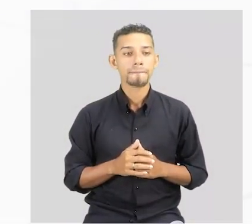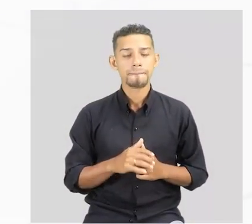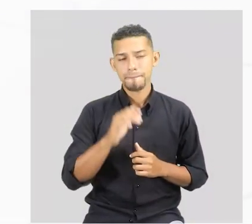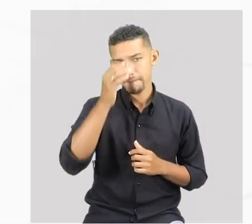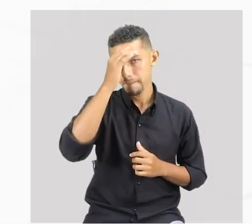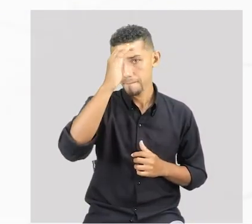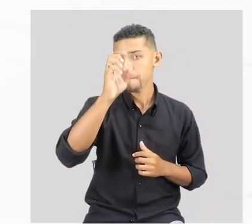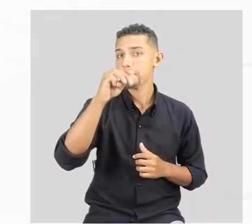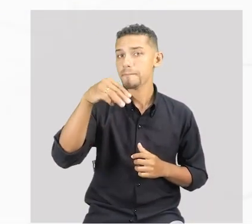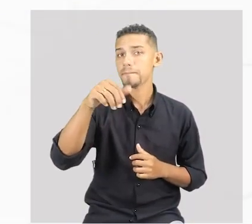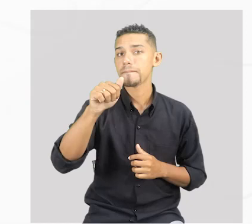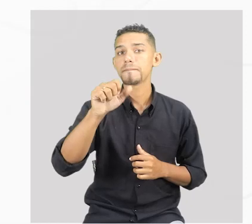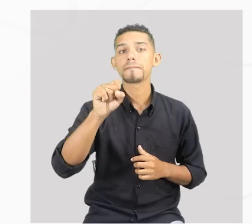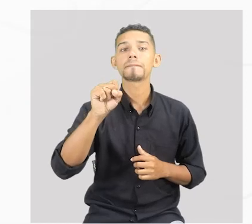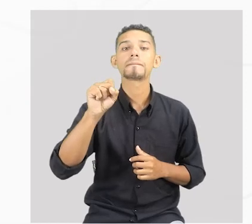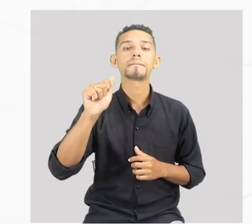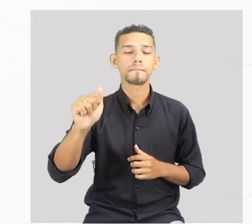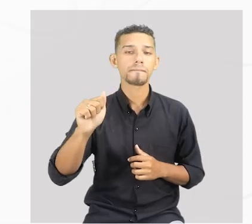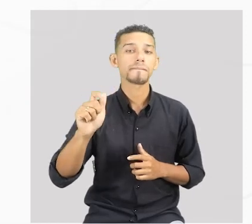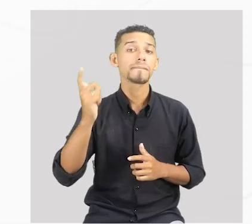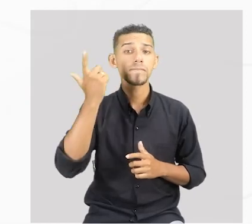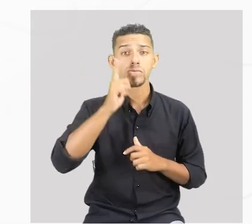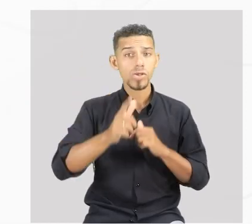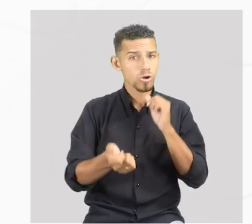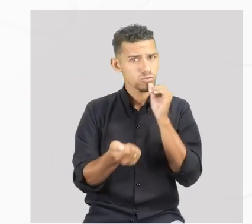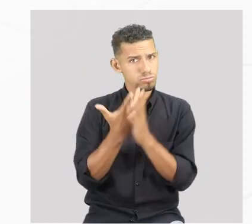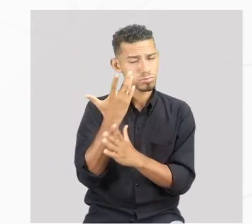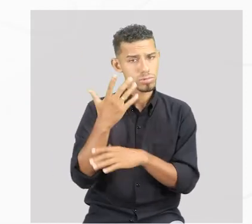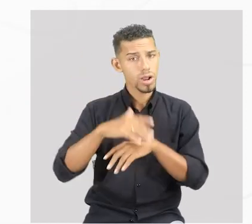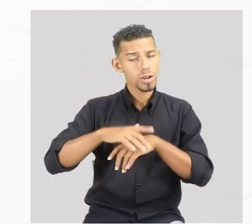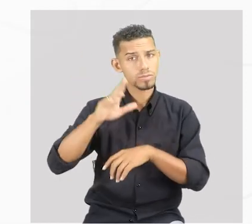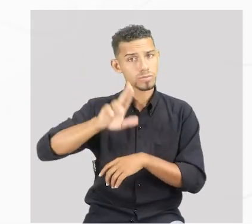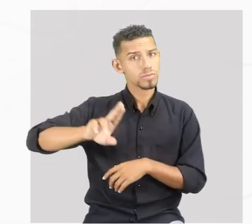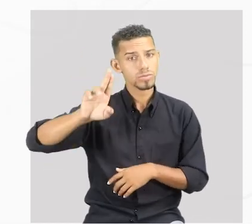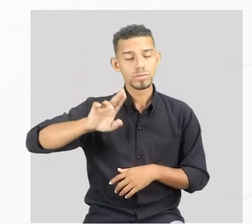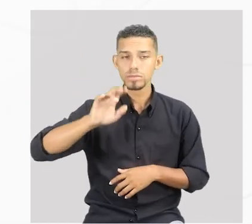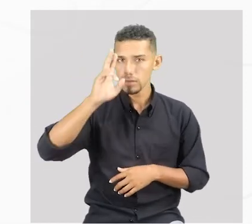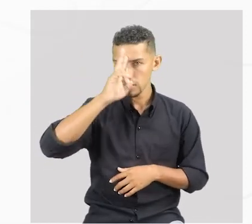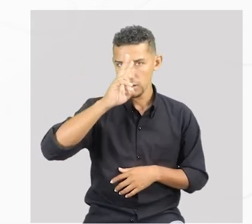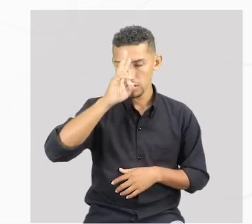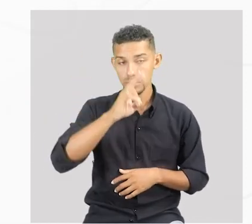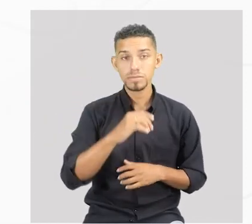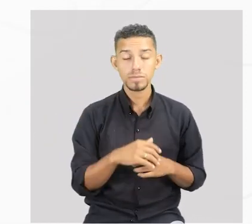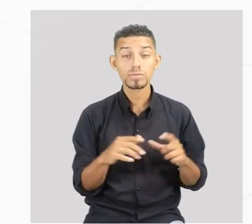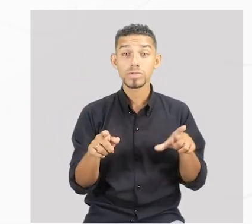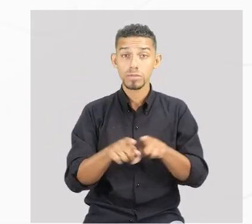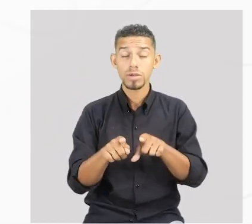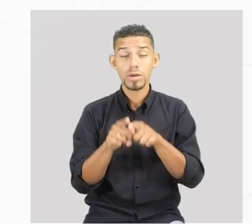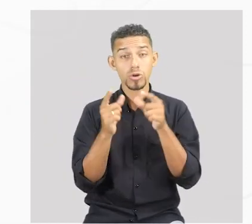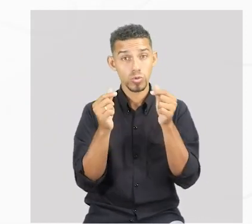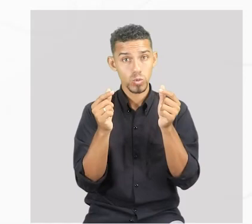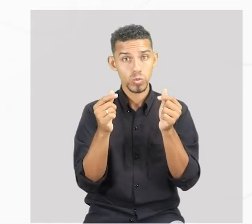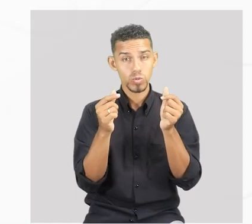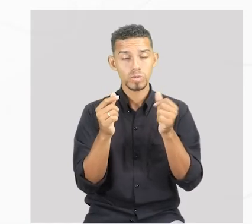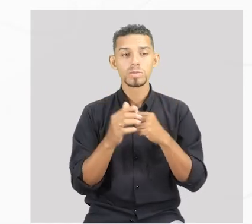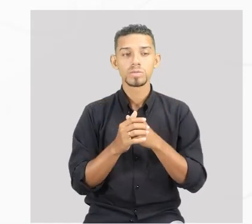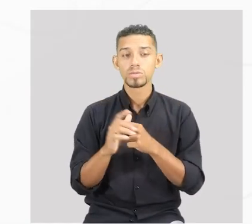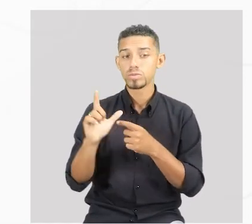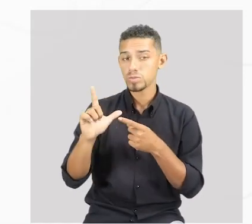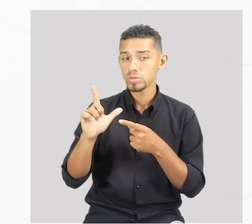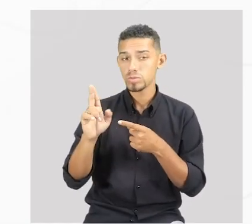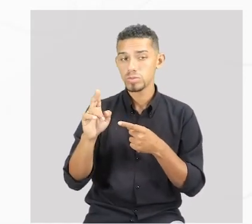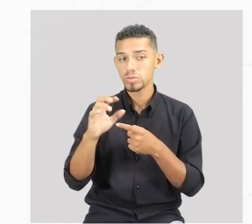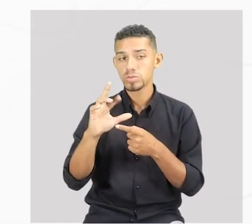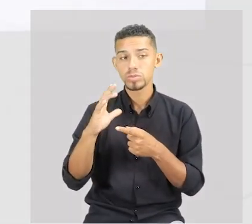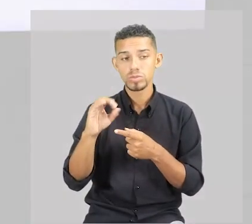de massa tem como finalidade a produção voltada para o consumo, lembra disso, e também para o lucro. Lucro,